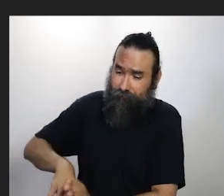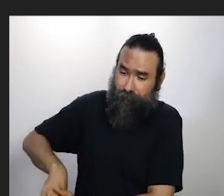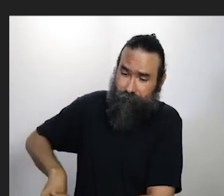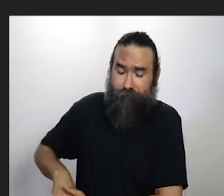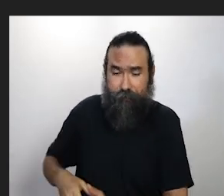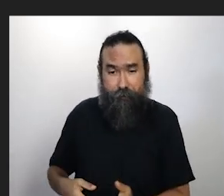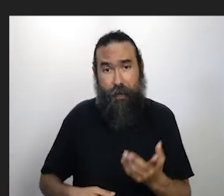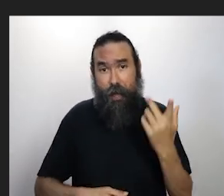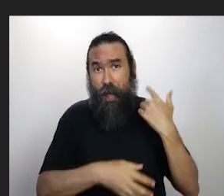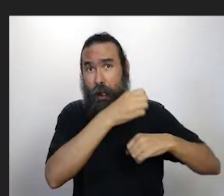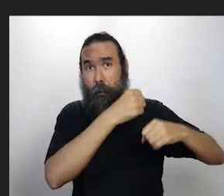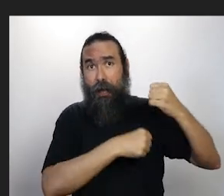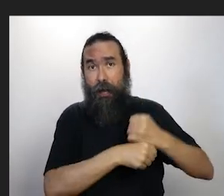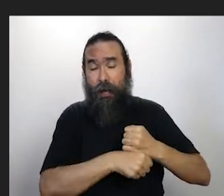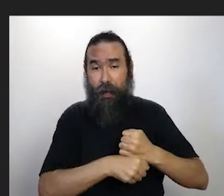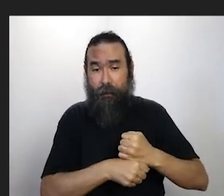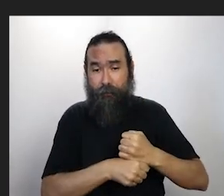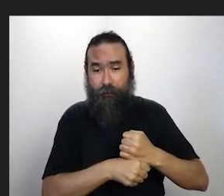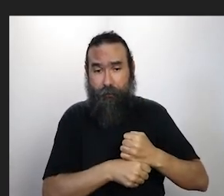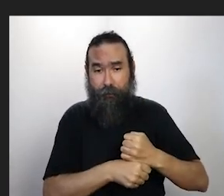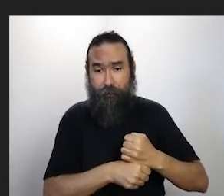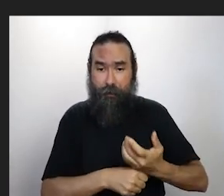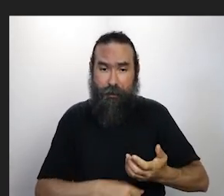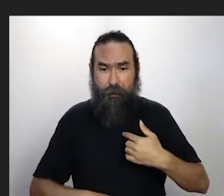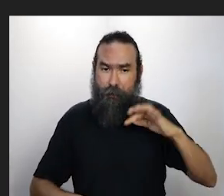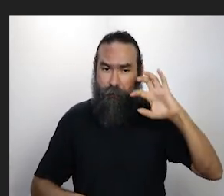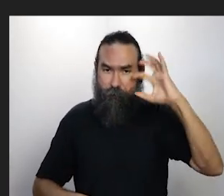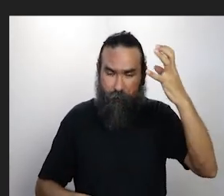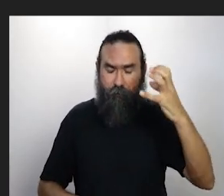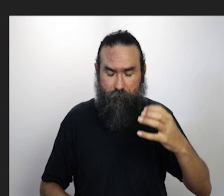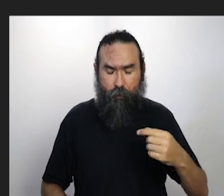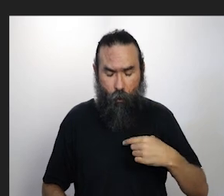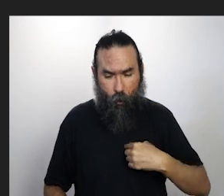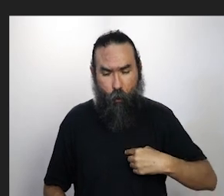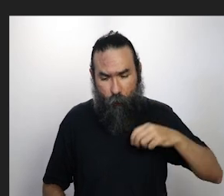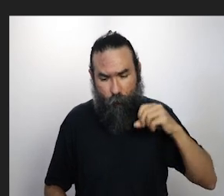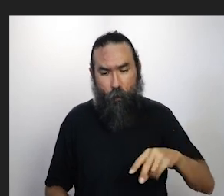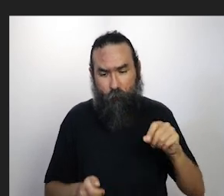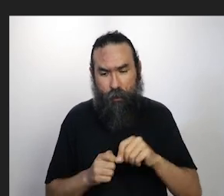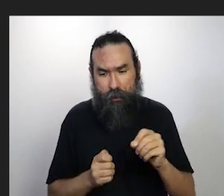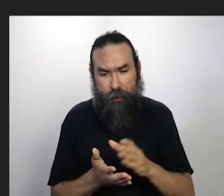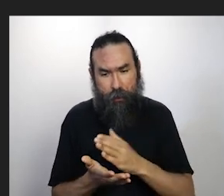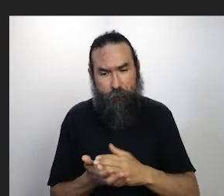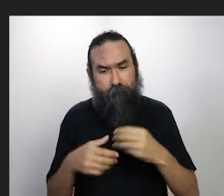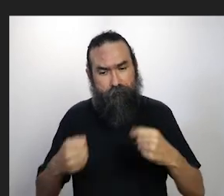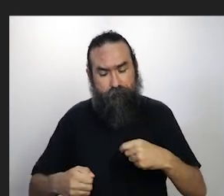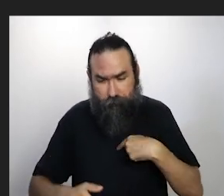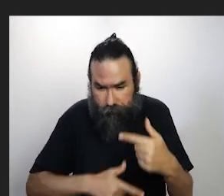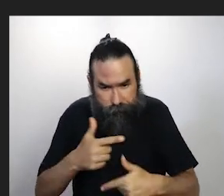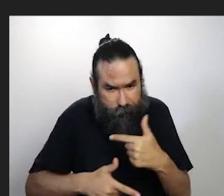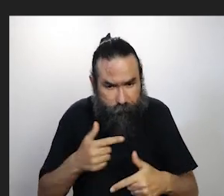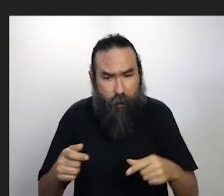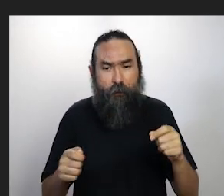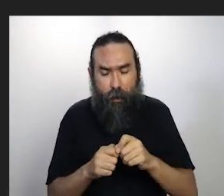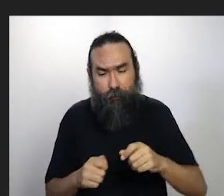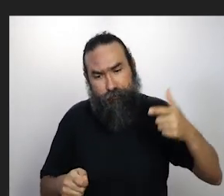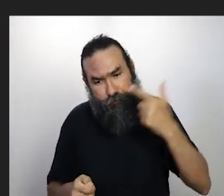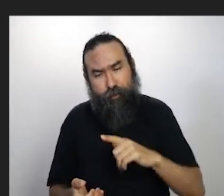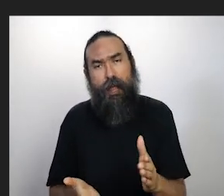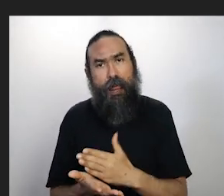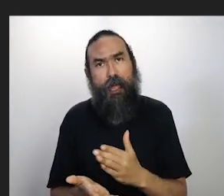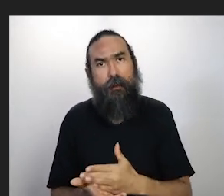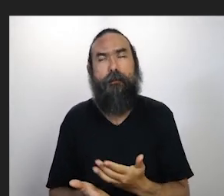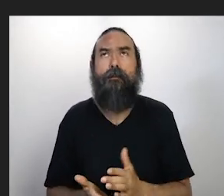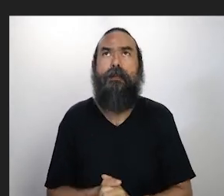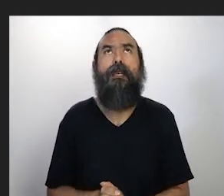aí, no ano passado, eu coloquei, assim, começo do ano, minha meta, conseguir, de alguma maneira, fazer acontecer esse livro.